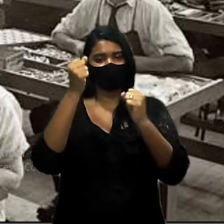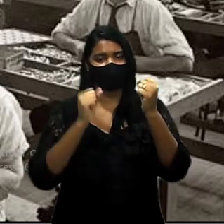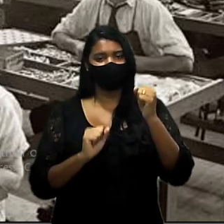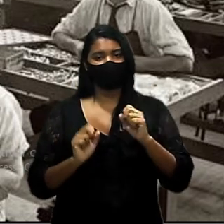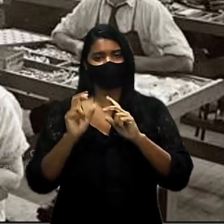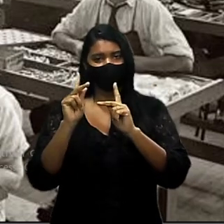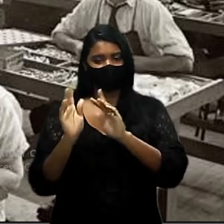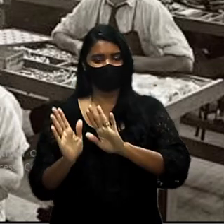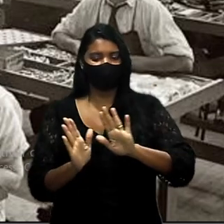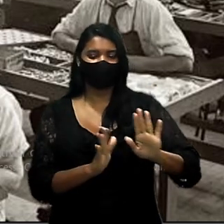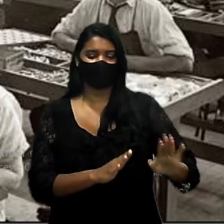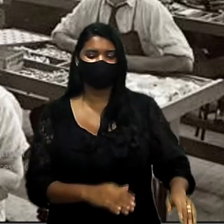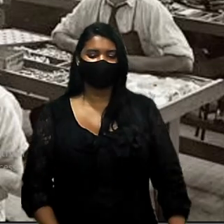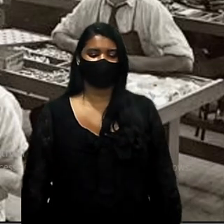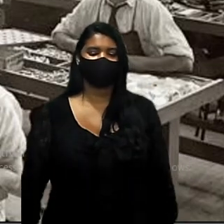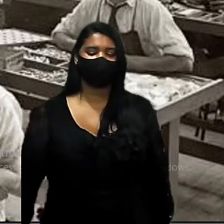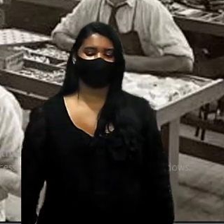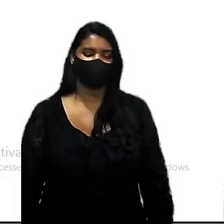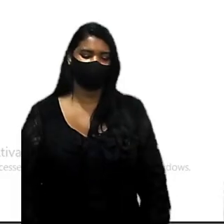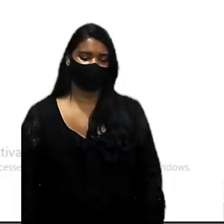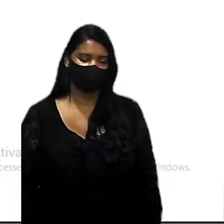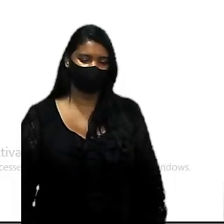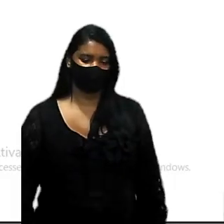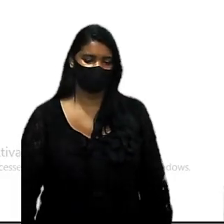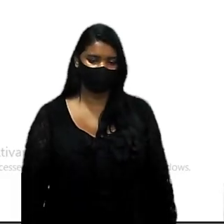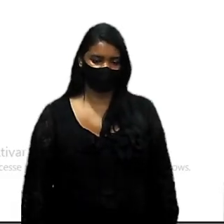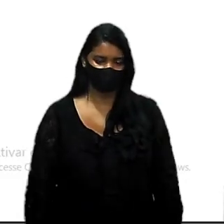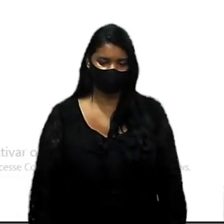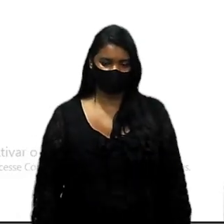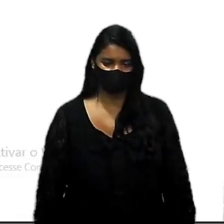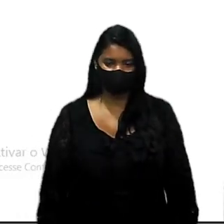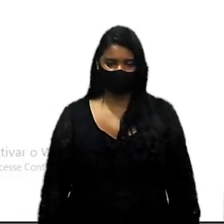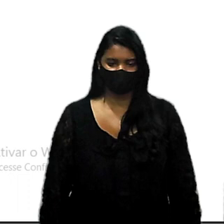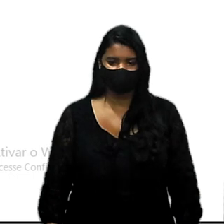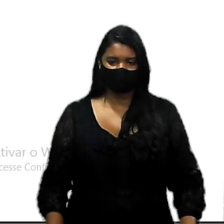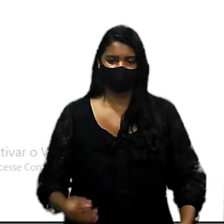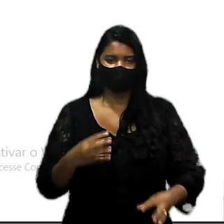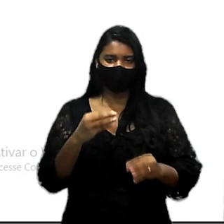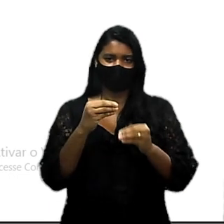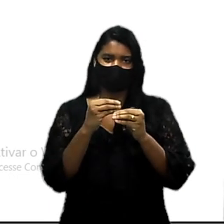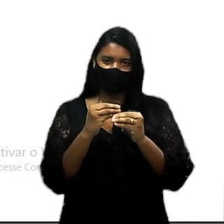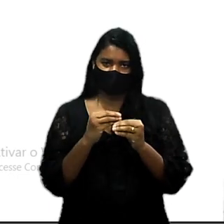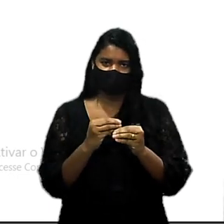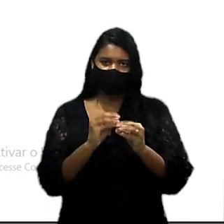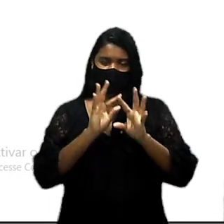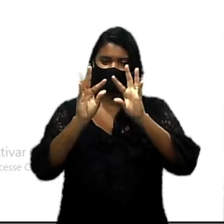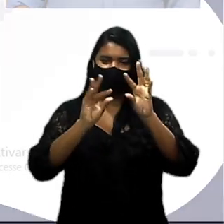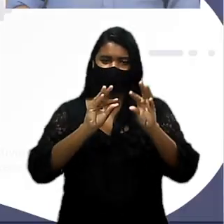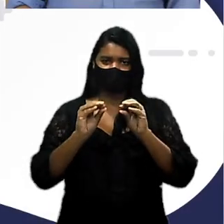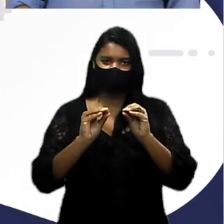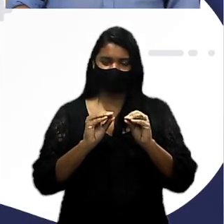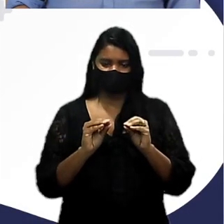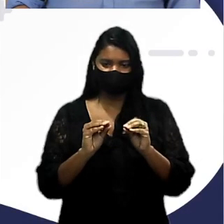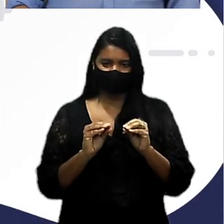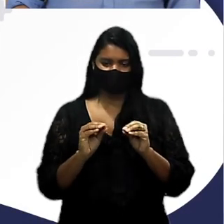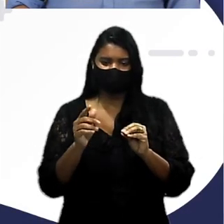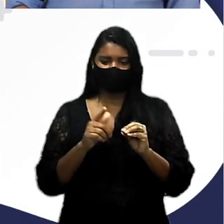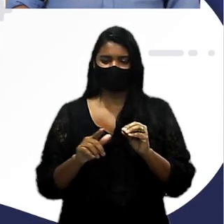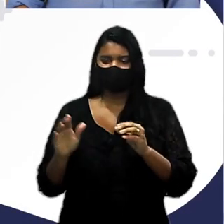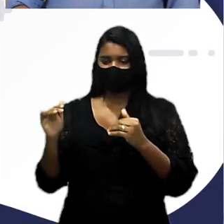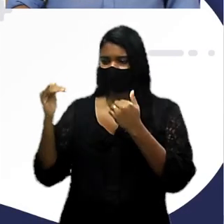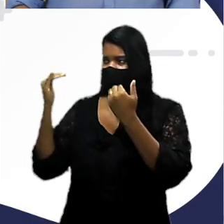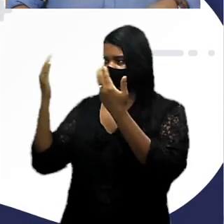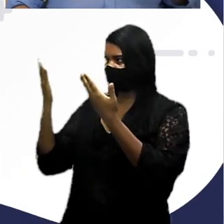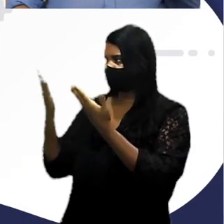bom? Vamos lá. O que é que a gente traz como um elemento adicional para esse outro